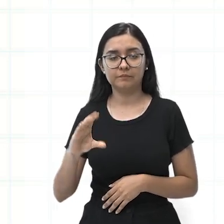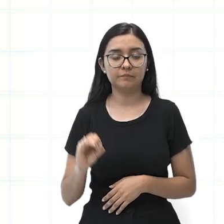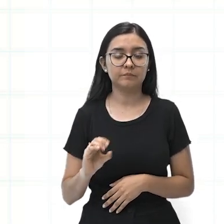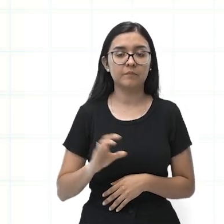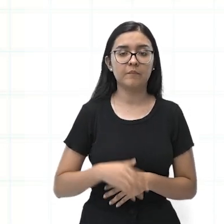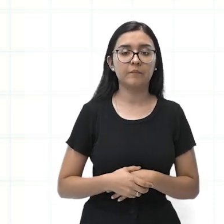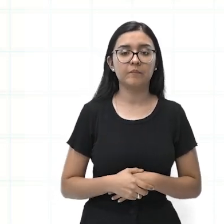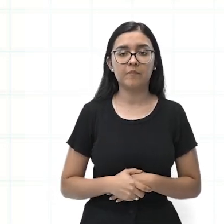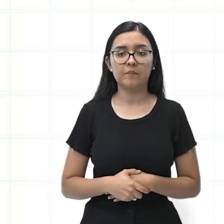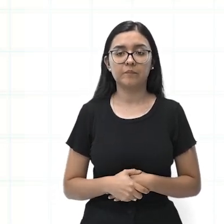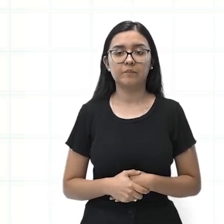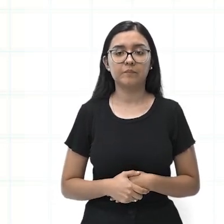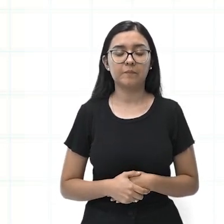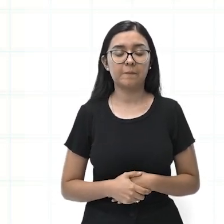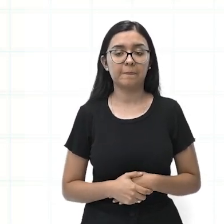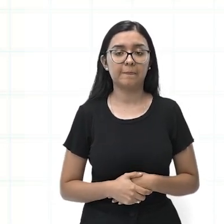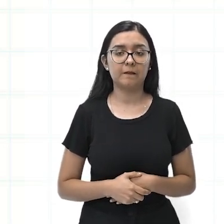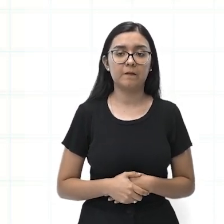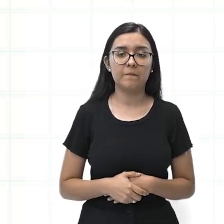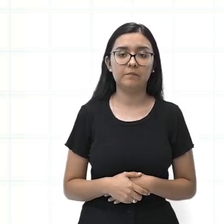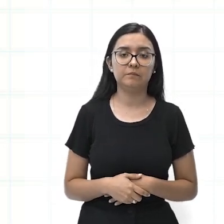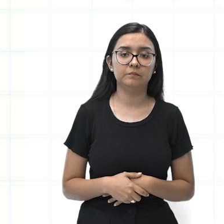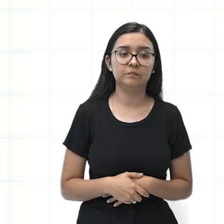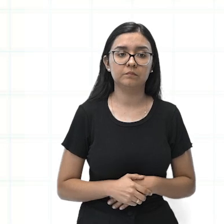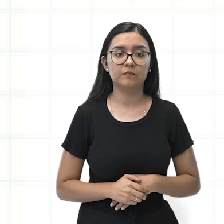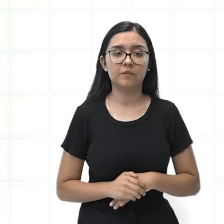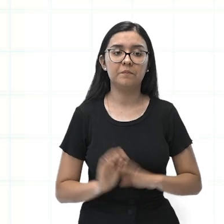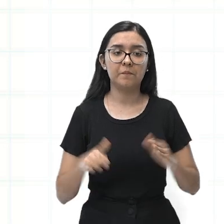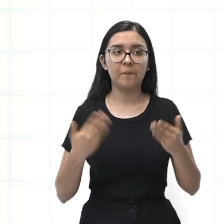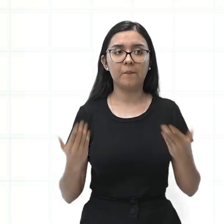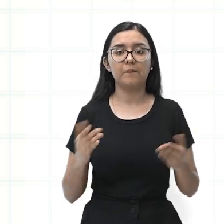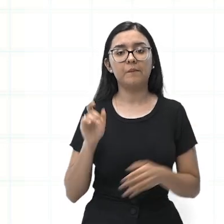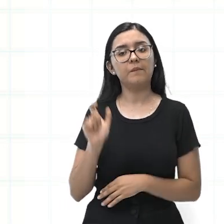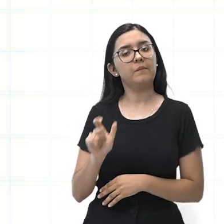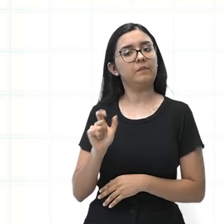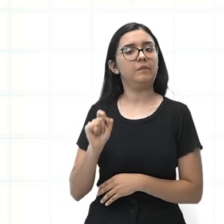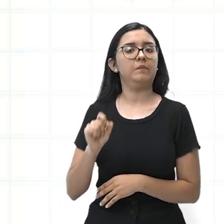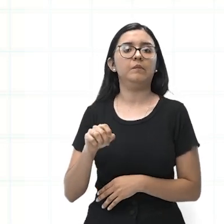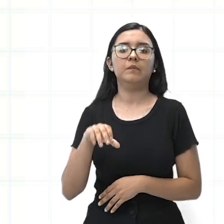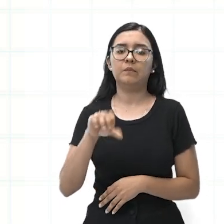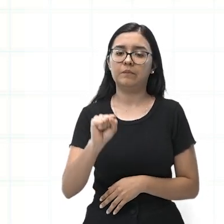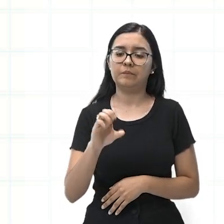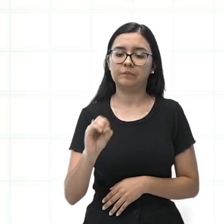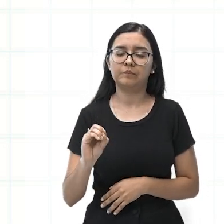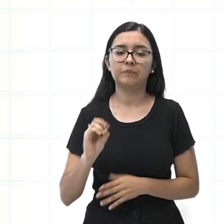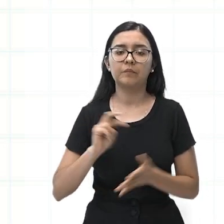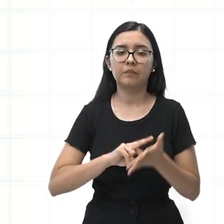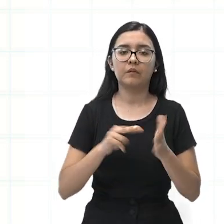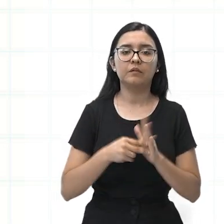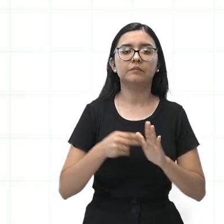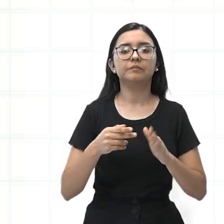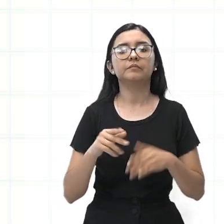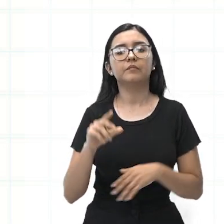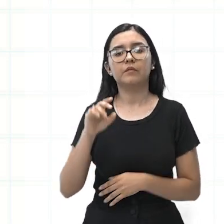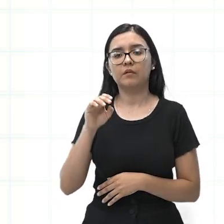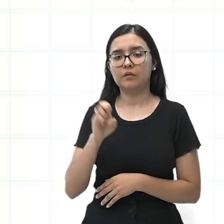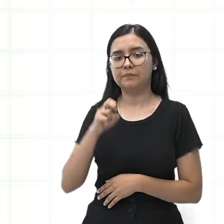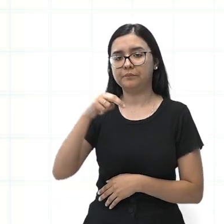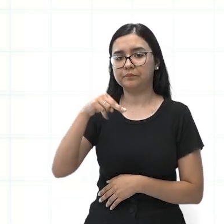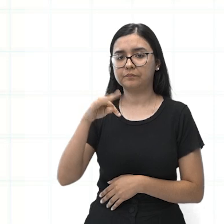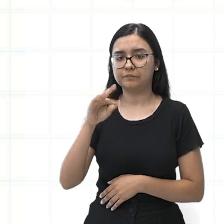So, I am 34 years old. Então, a palavrinha so, anotem aí, significa então.